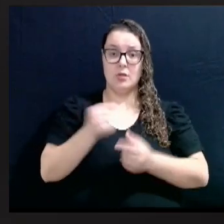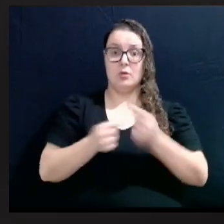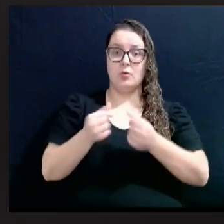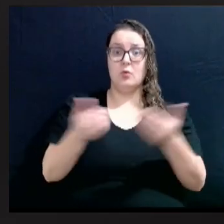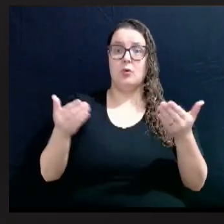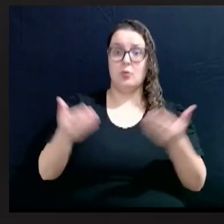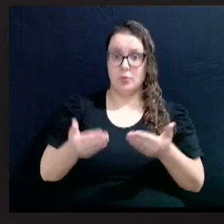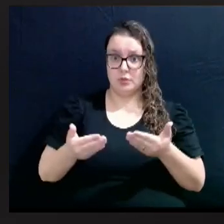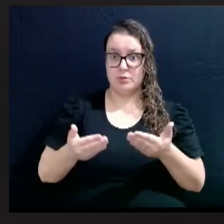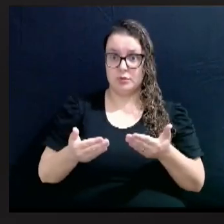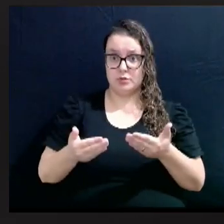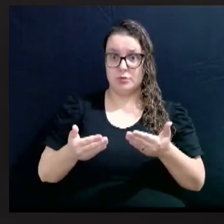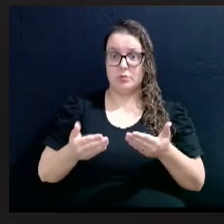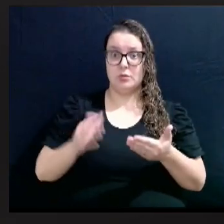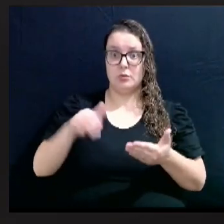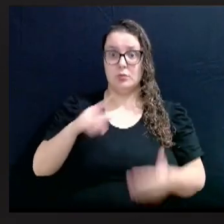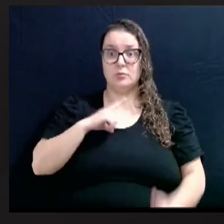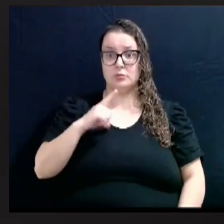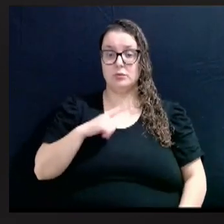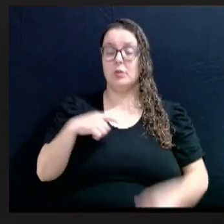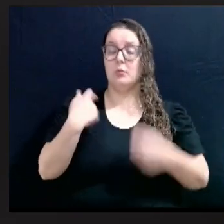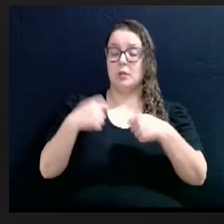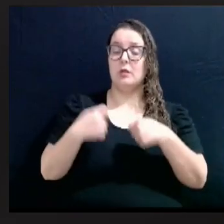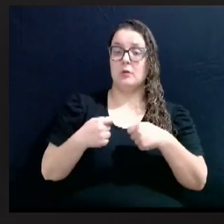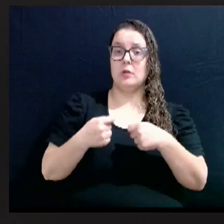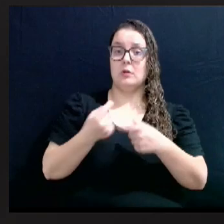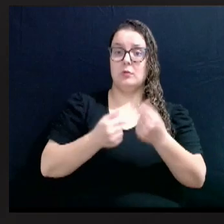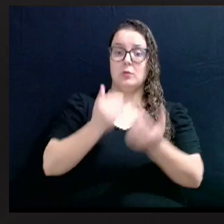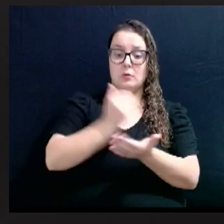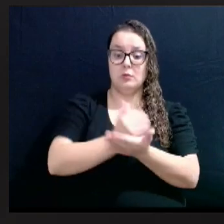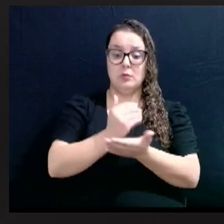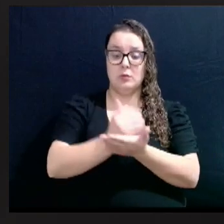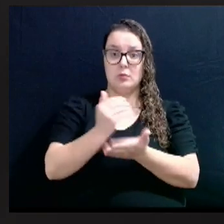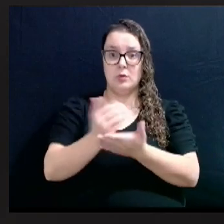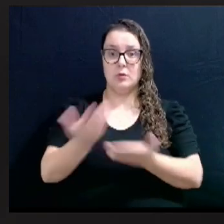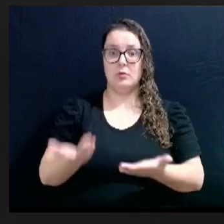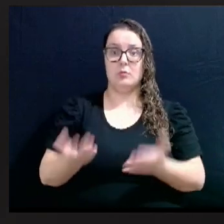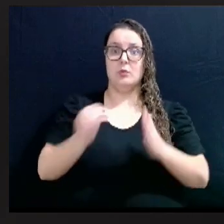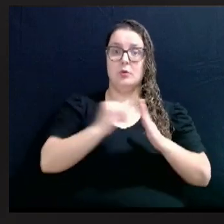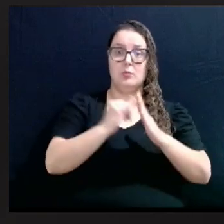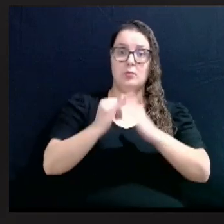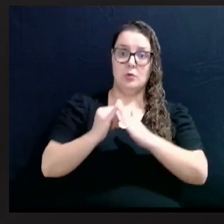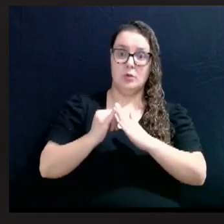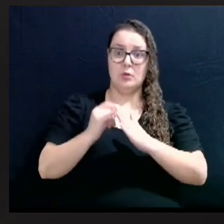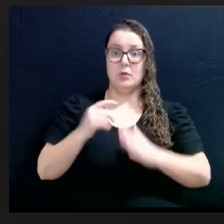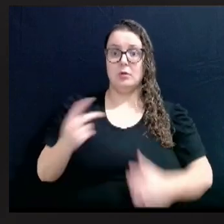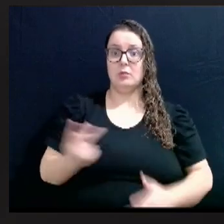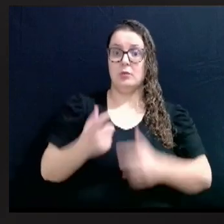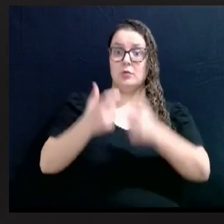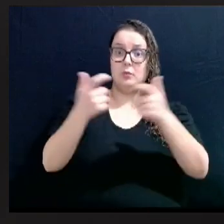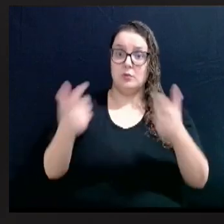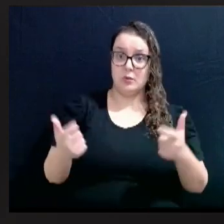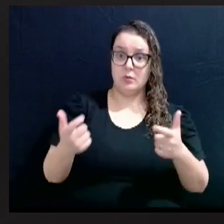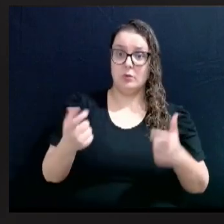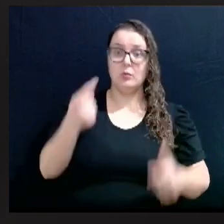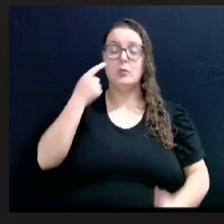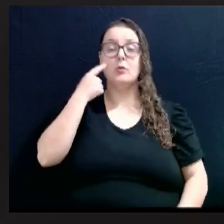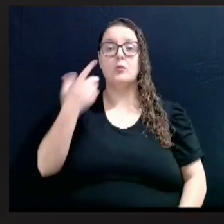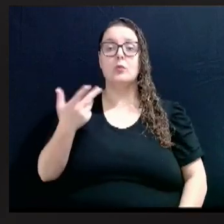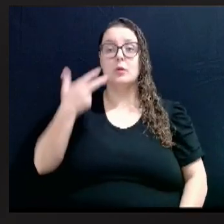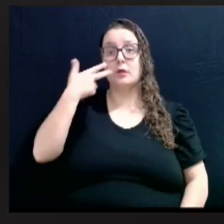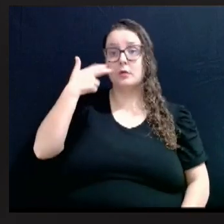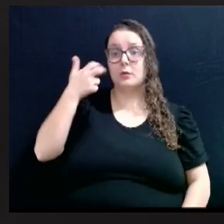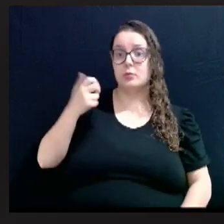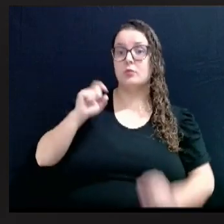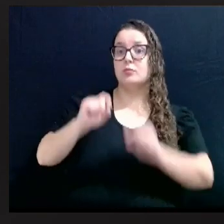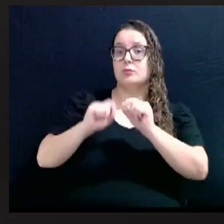quando você tem a necessidade de fazer um financiamento do imóvel, que é um valor grande, o ideal, Rafael, é que você dê